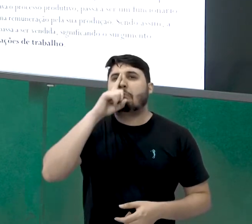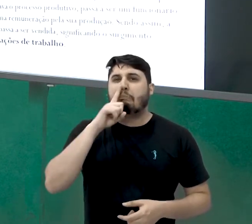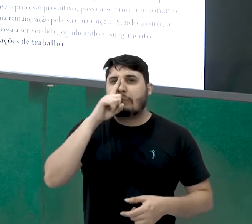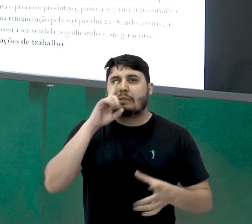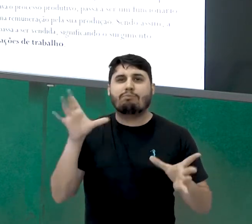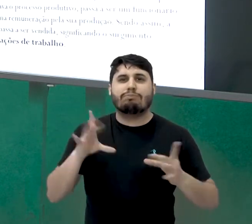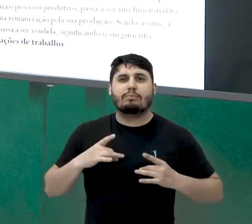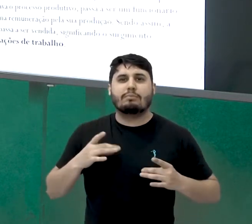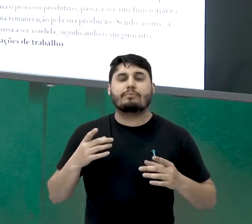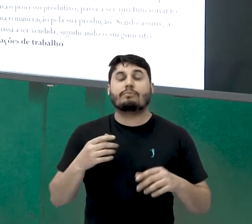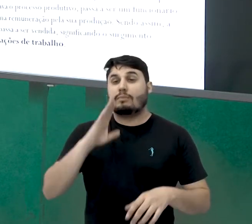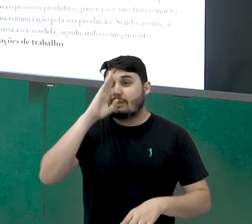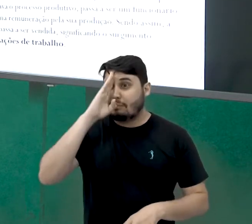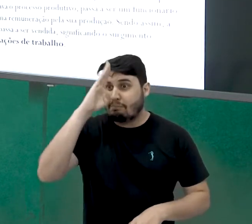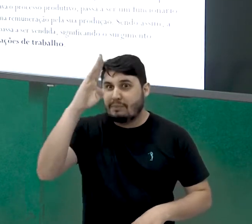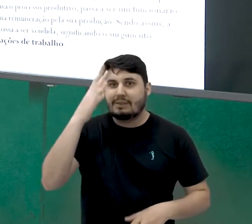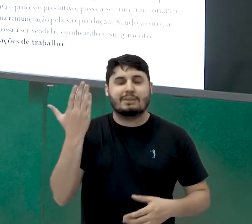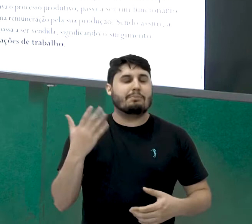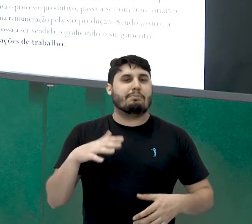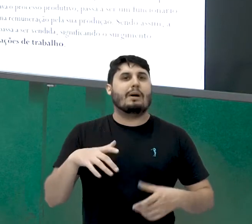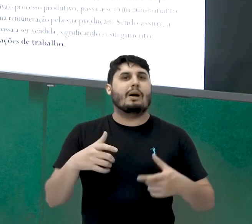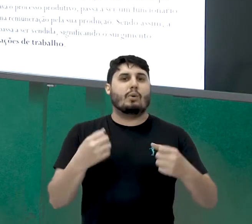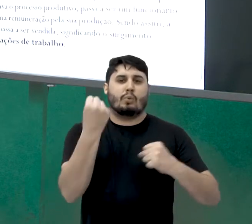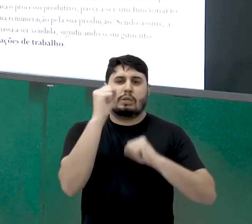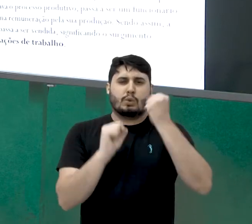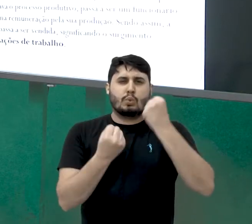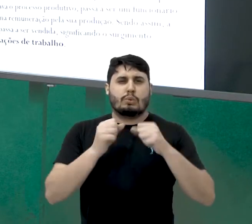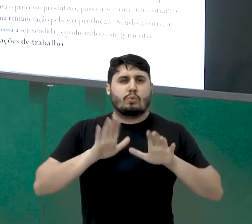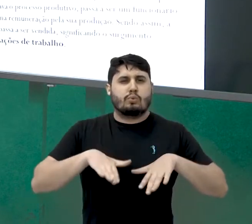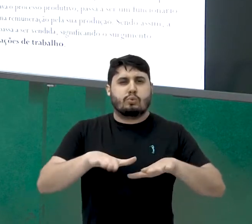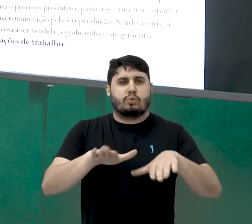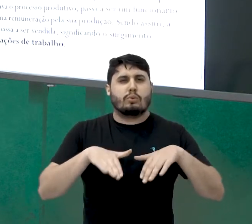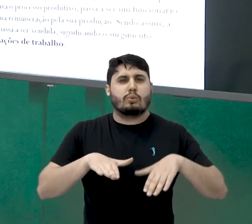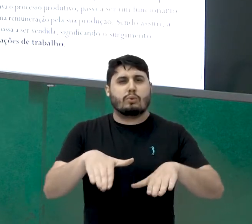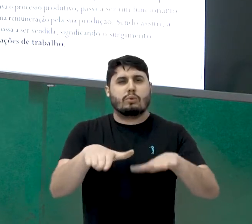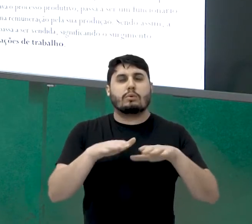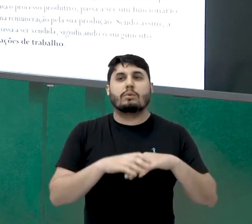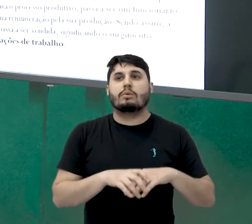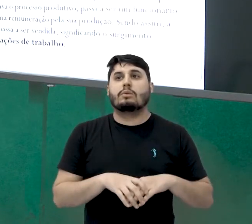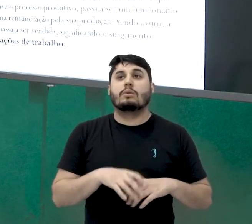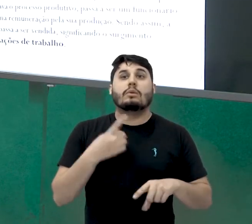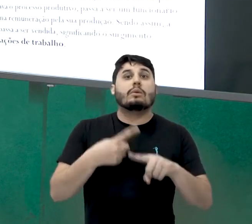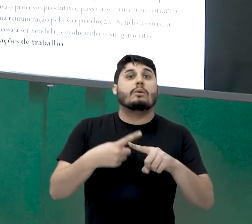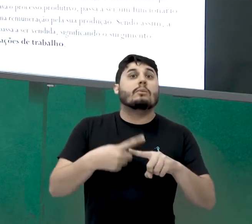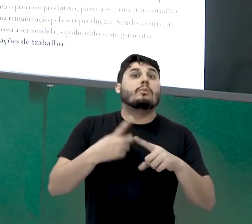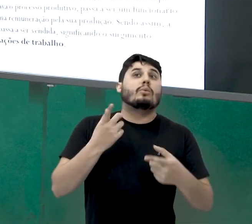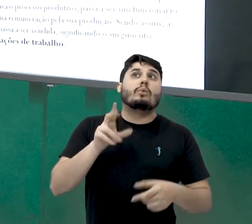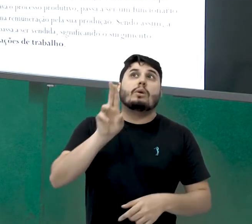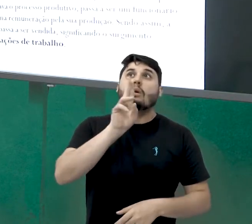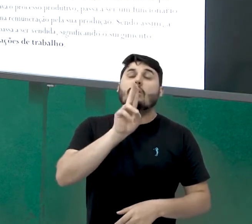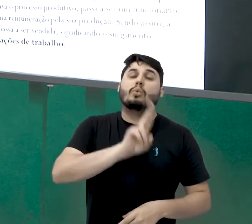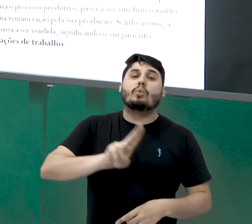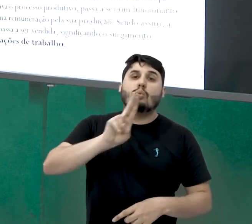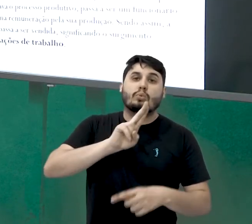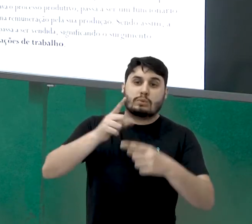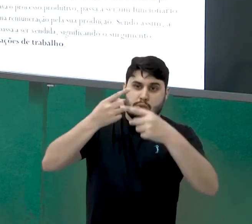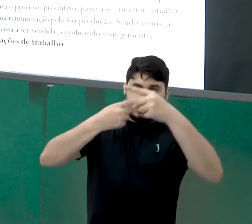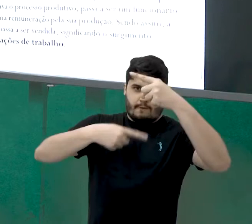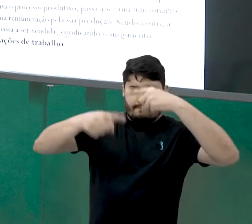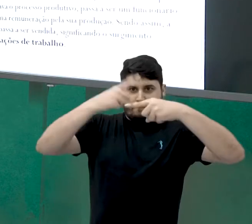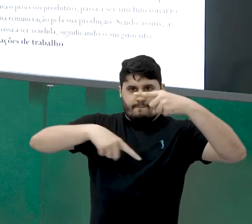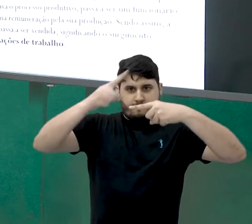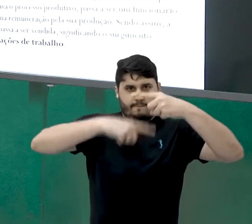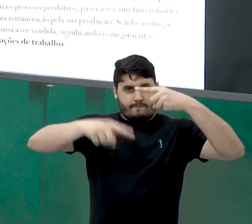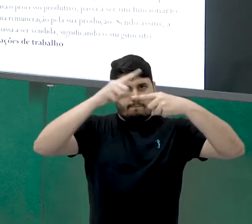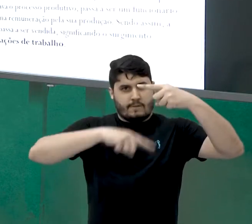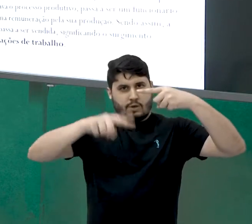nas indústrias têxteis, quando os teares ficavam sendo utilizados com os rolos de fio para